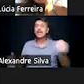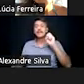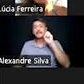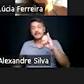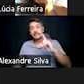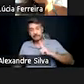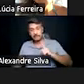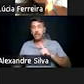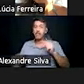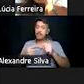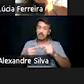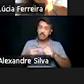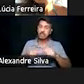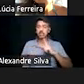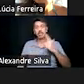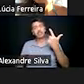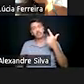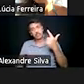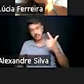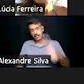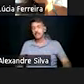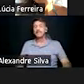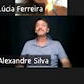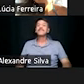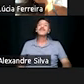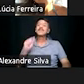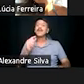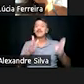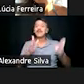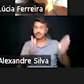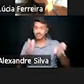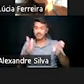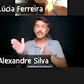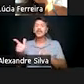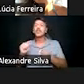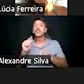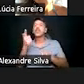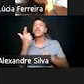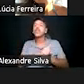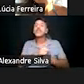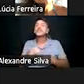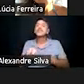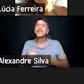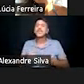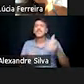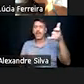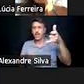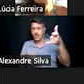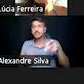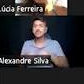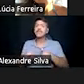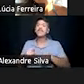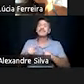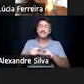propícia ou não para ter aberto uma janela de geração ou de óleo e de gás. Então, você tem uma aplicação